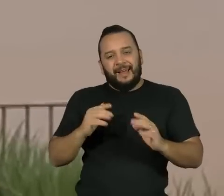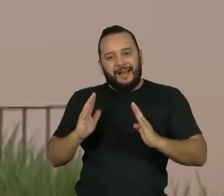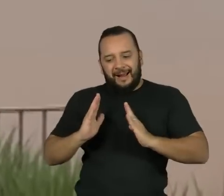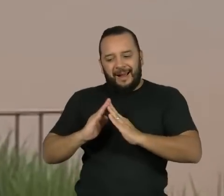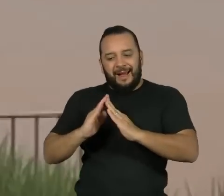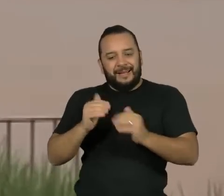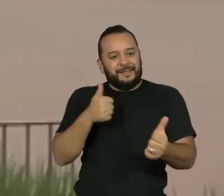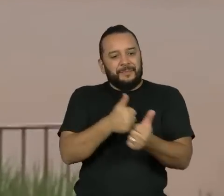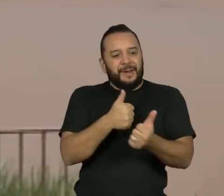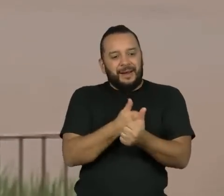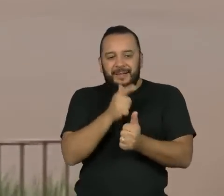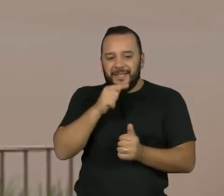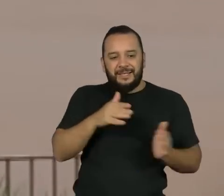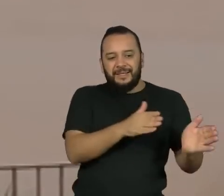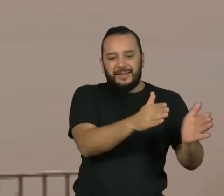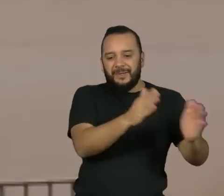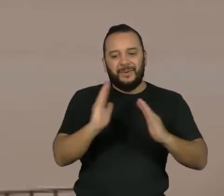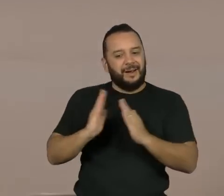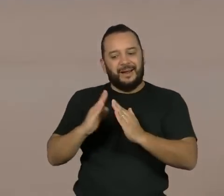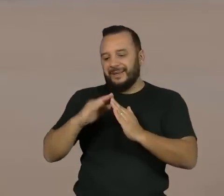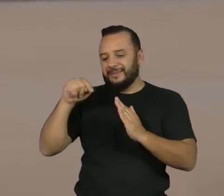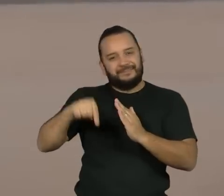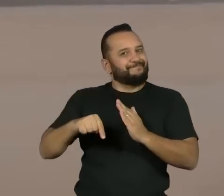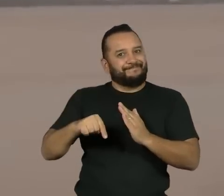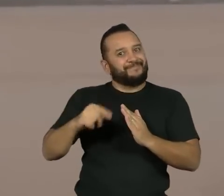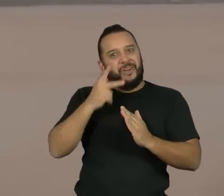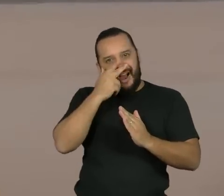ser revistas.